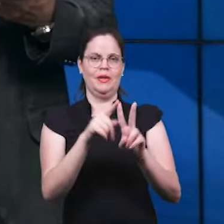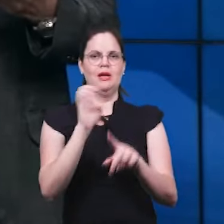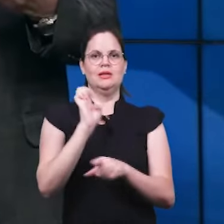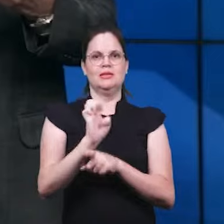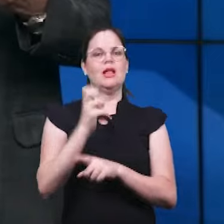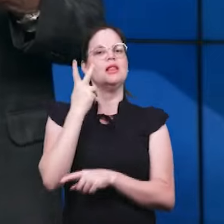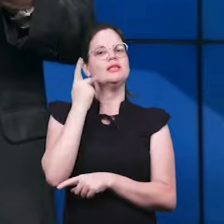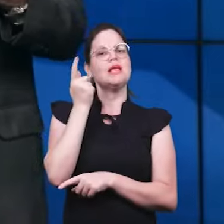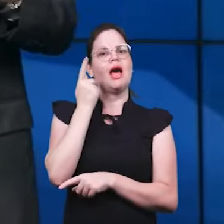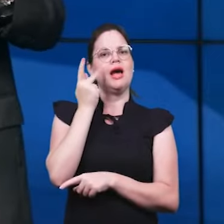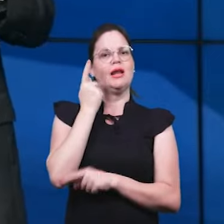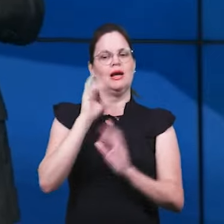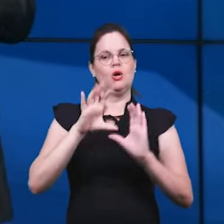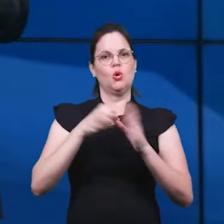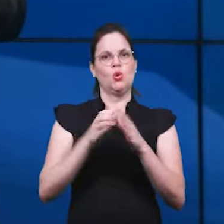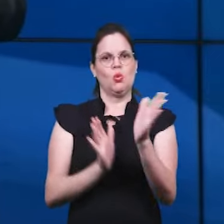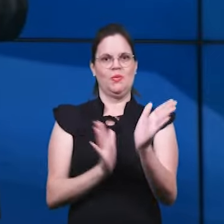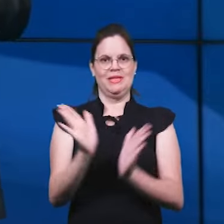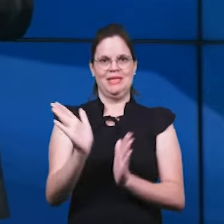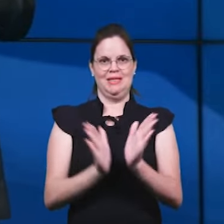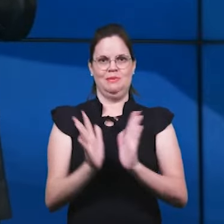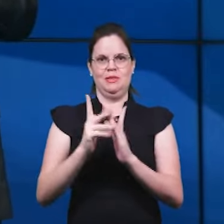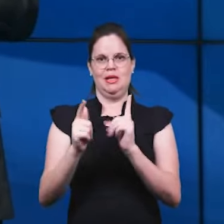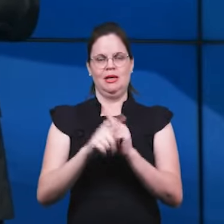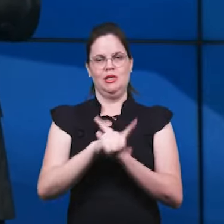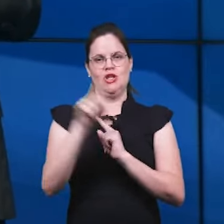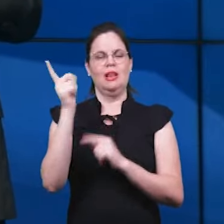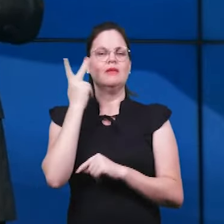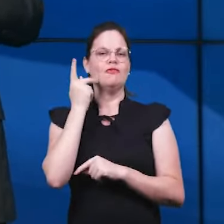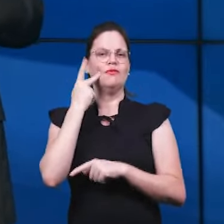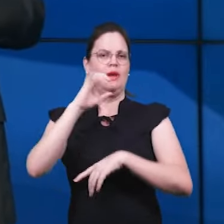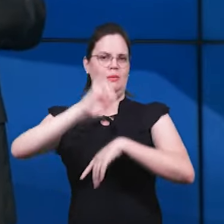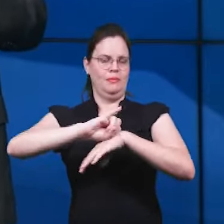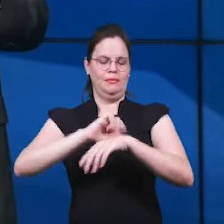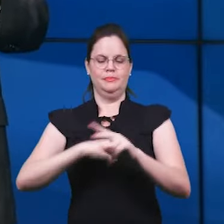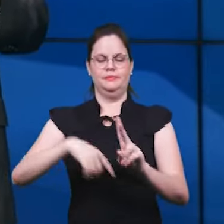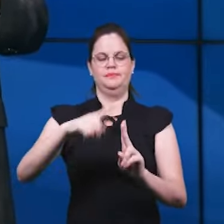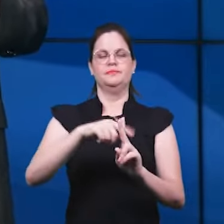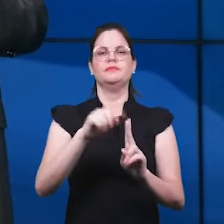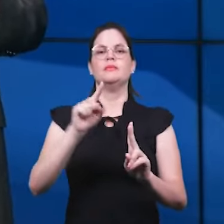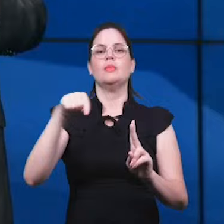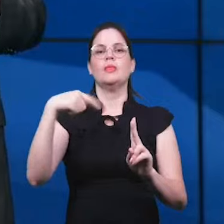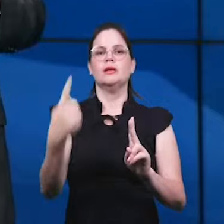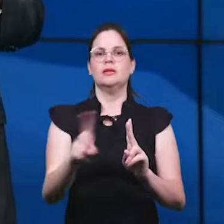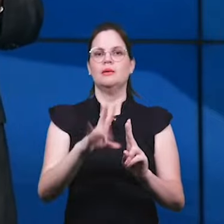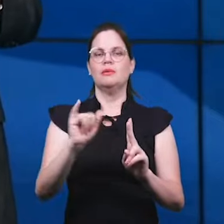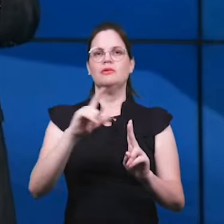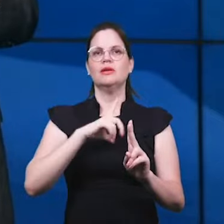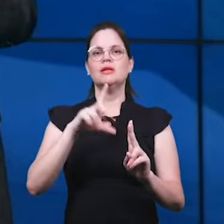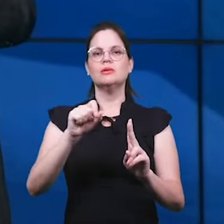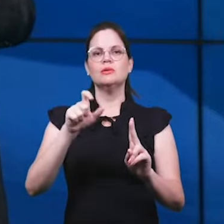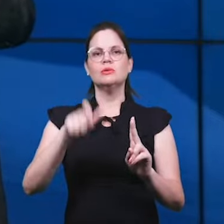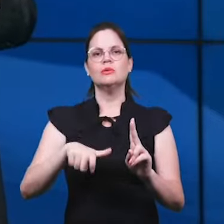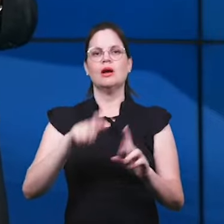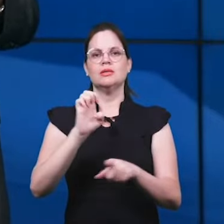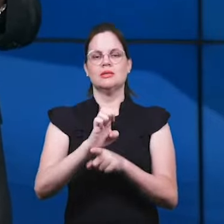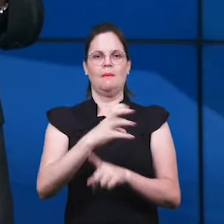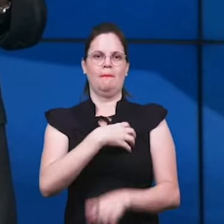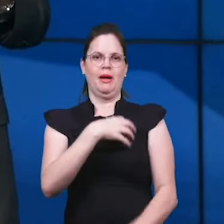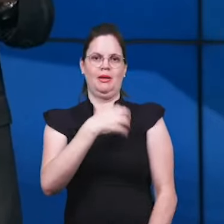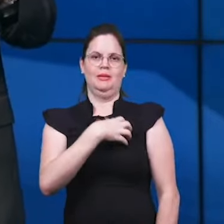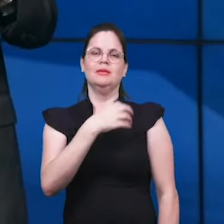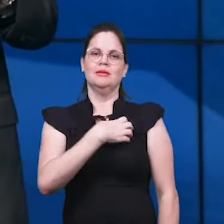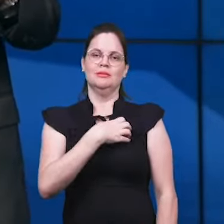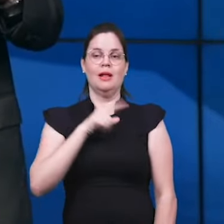vem do estado do Ceará, o grupo de acessibilidade da nossa igreja lá em Fortaleza. E depois vamos descer um pouco mais e vamos para o estado